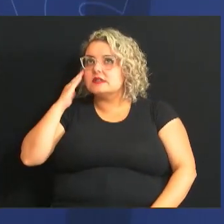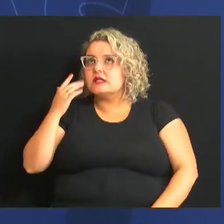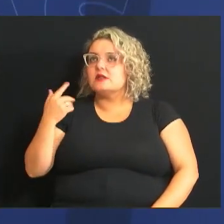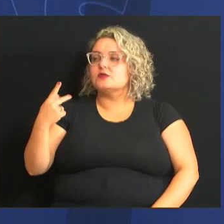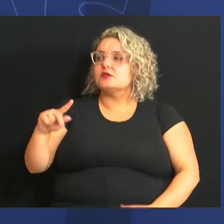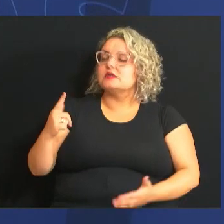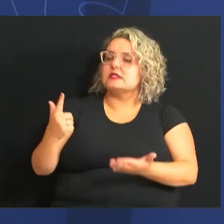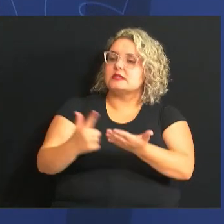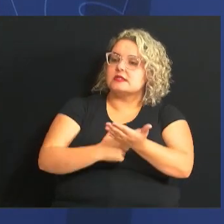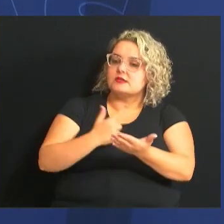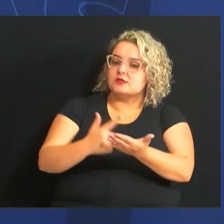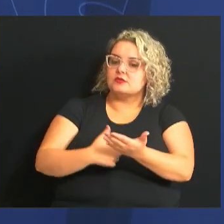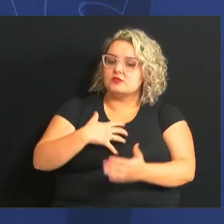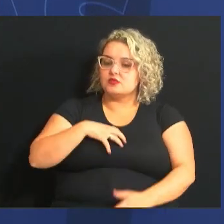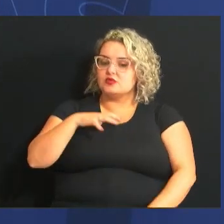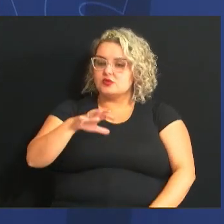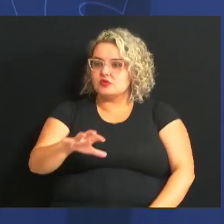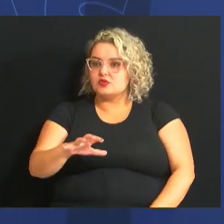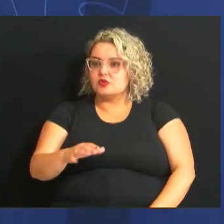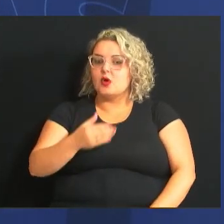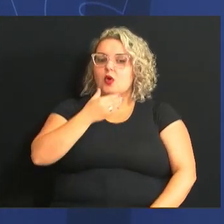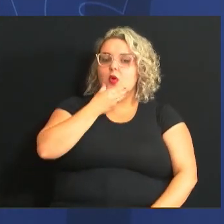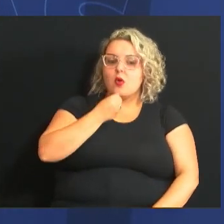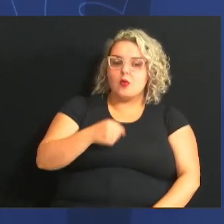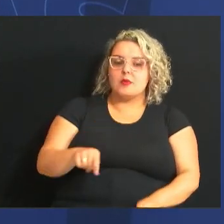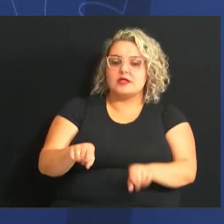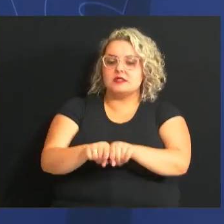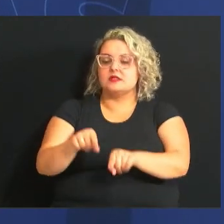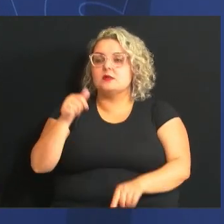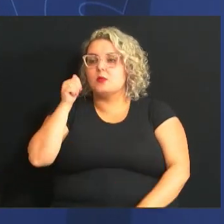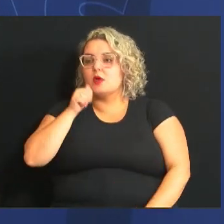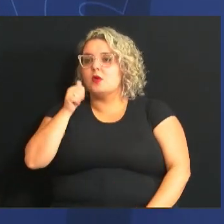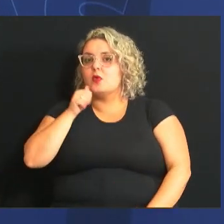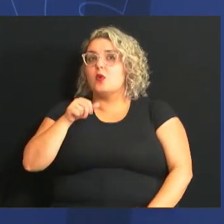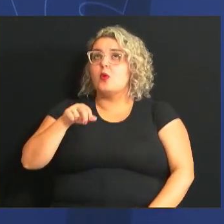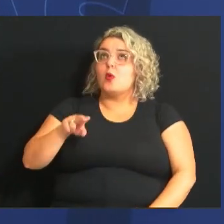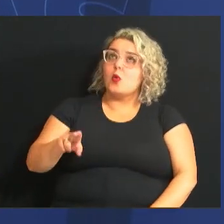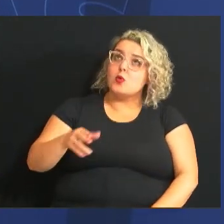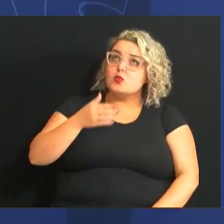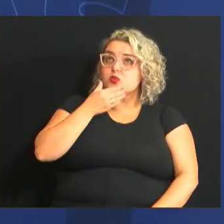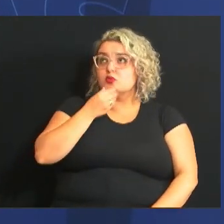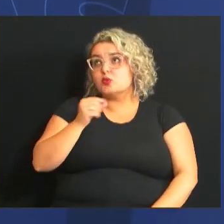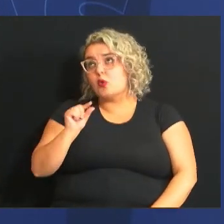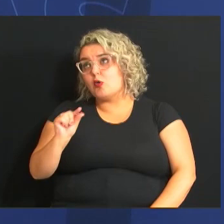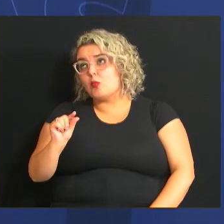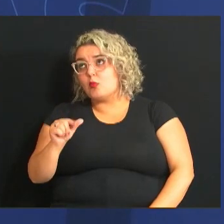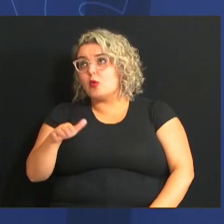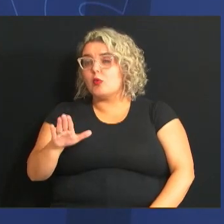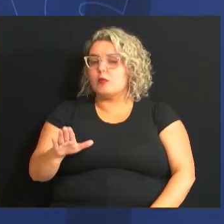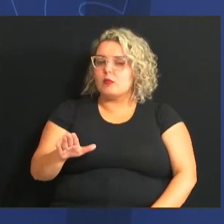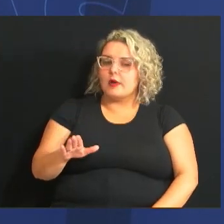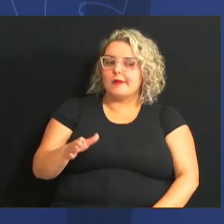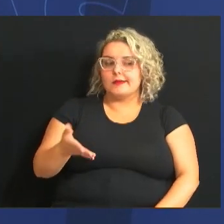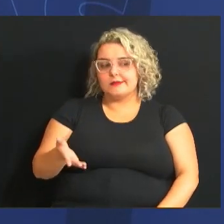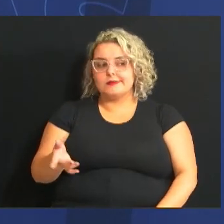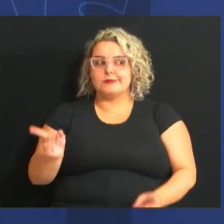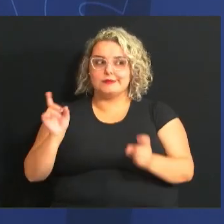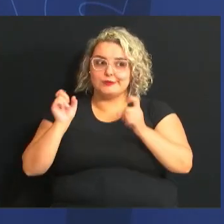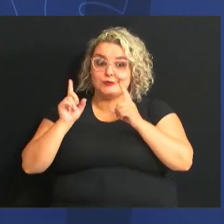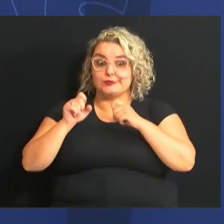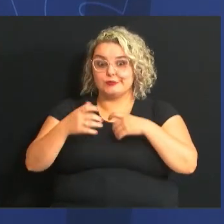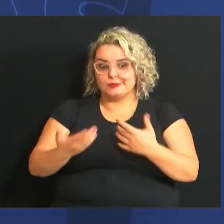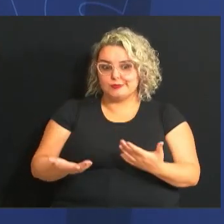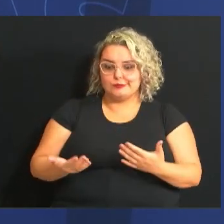mesma maneira homens e mulheres, ou os homens têm um pouco mais de resistência quando estão embaixo, quando tem